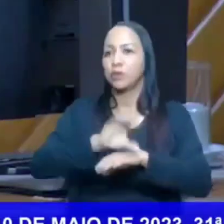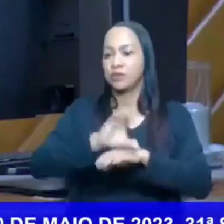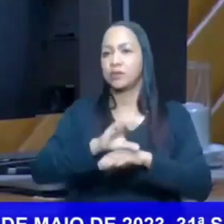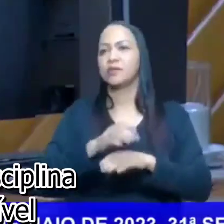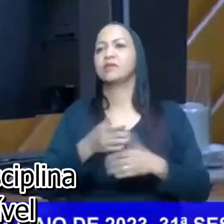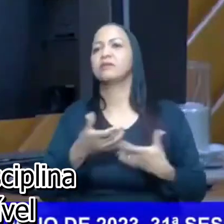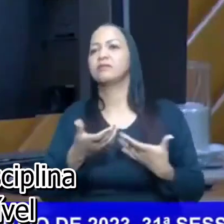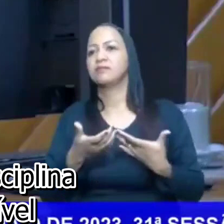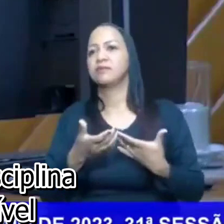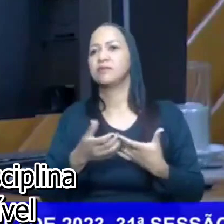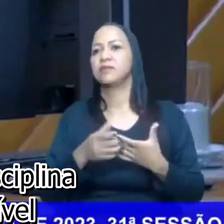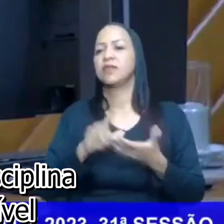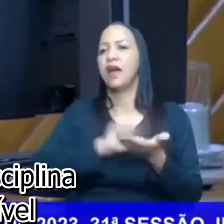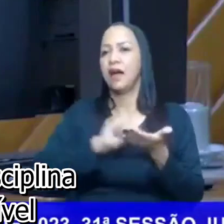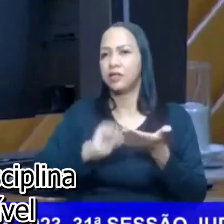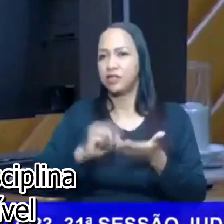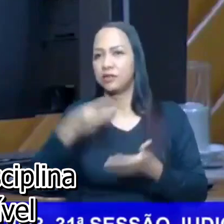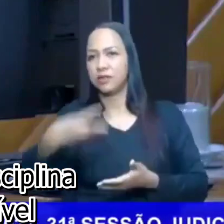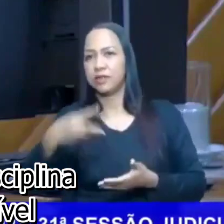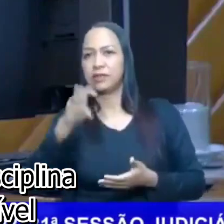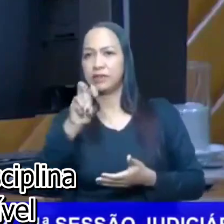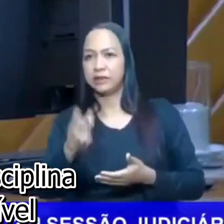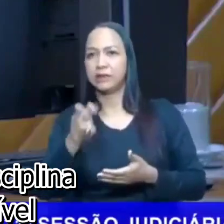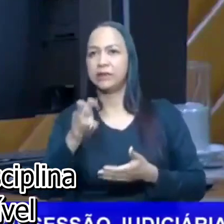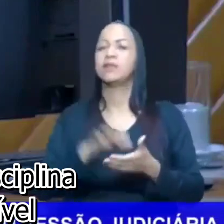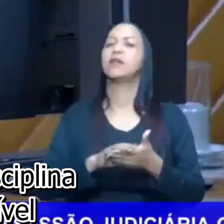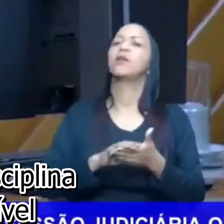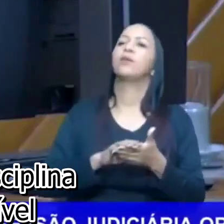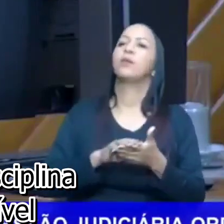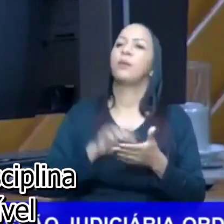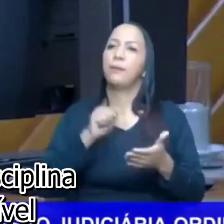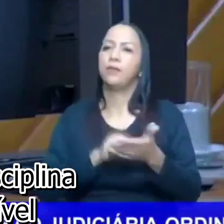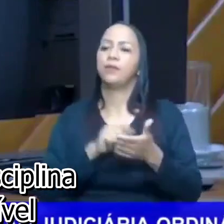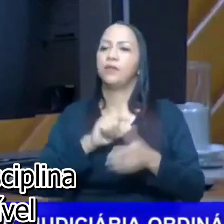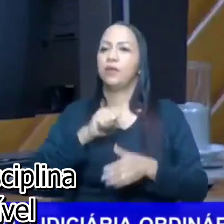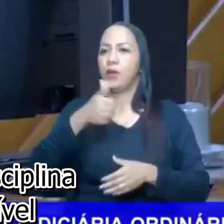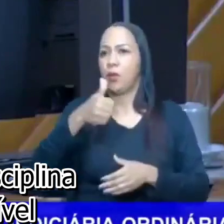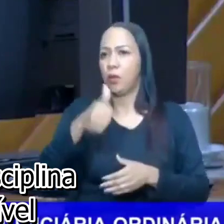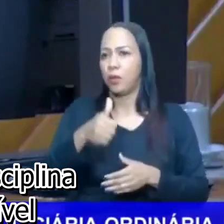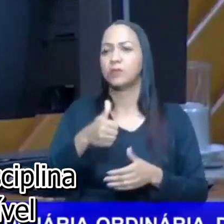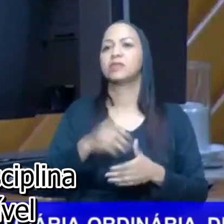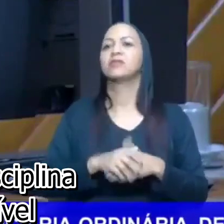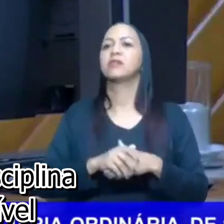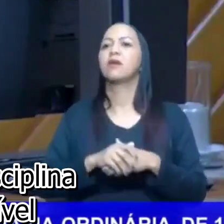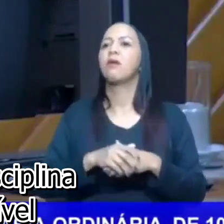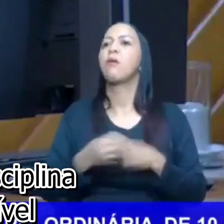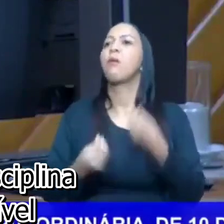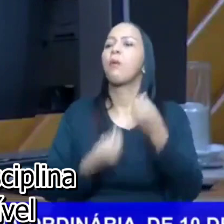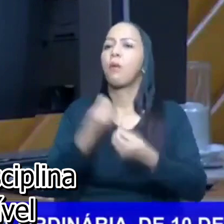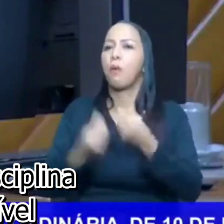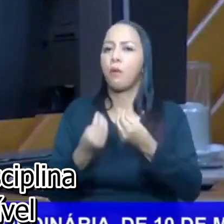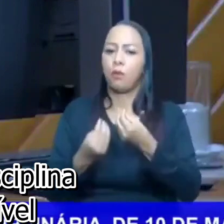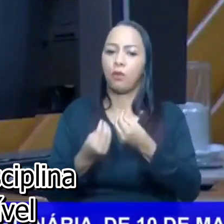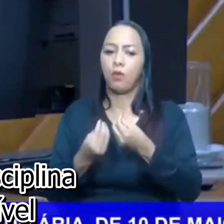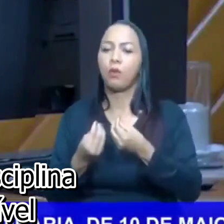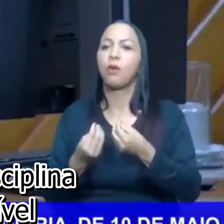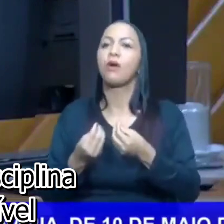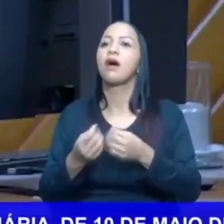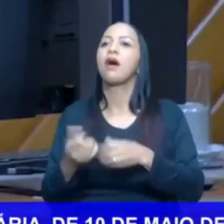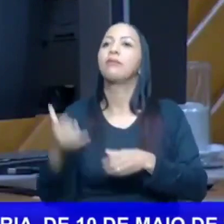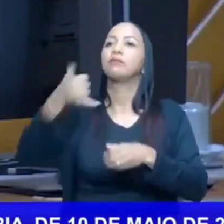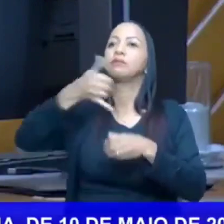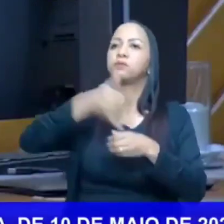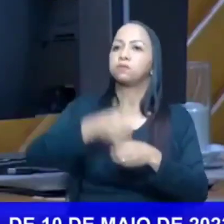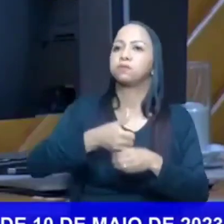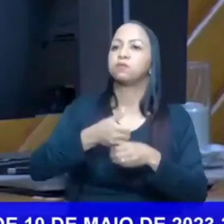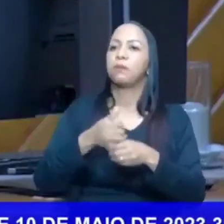rigorosa. O seu artigo 35, parágrafo 11, disciplina a forma pela qual o gasto com combustível